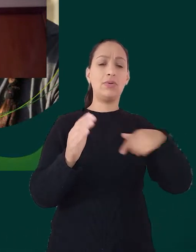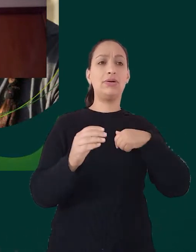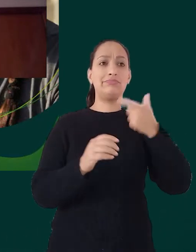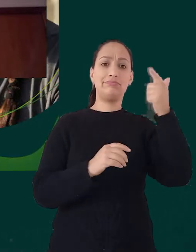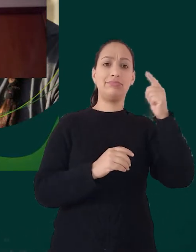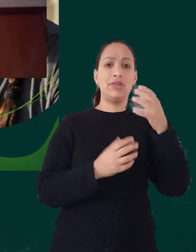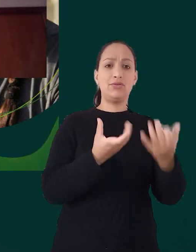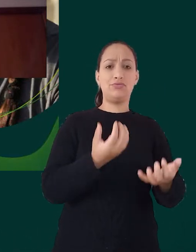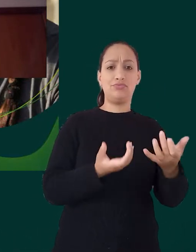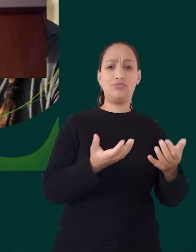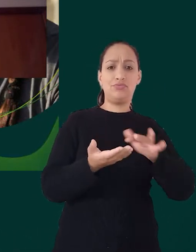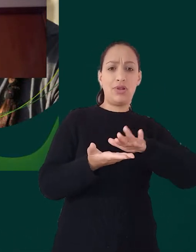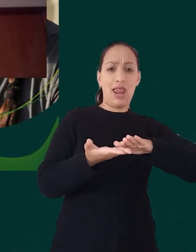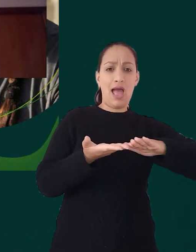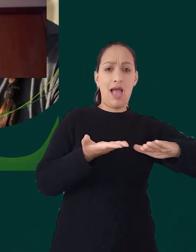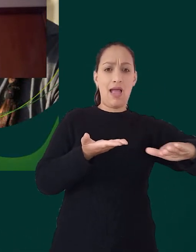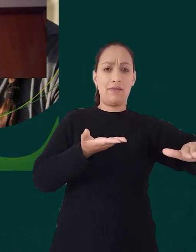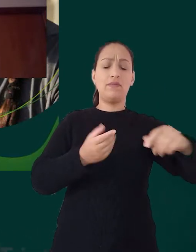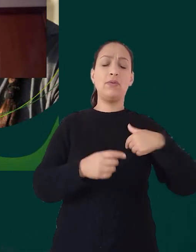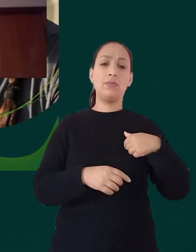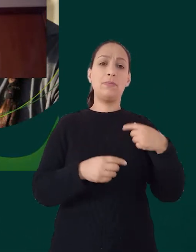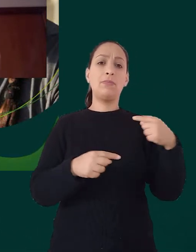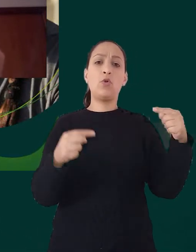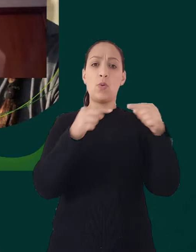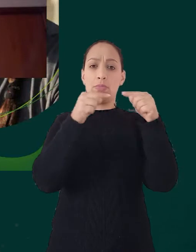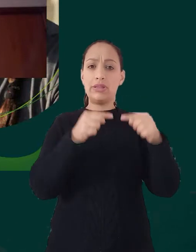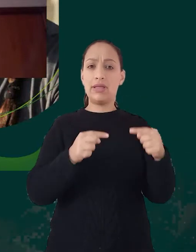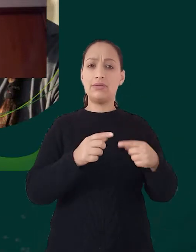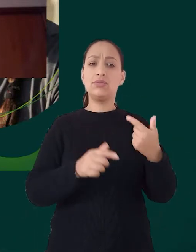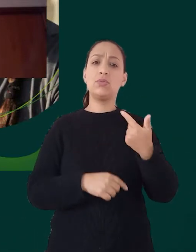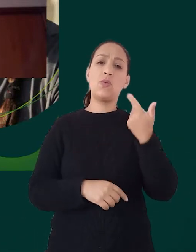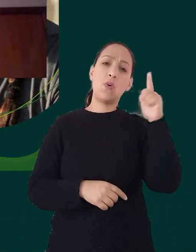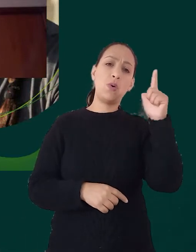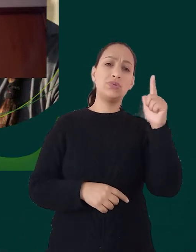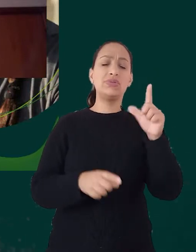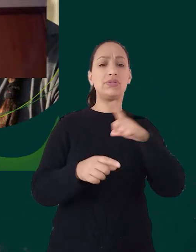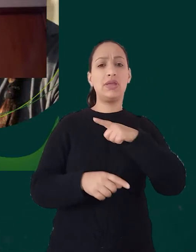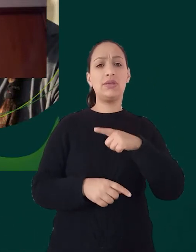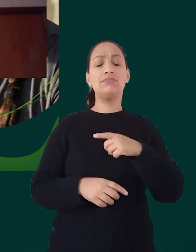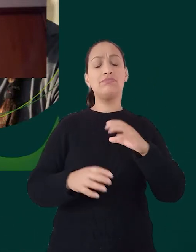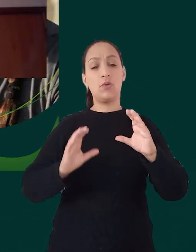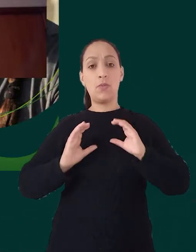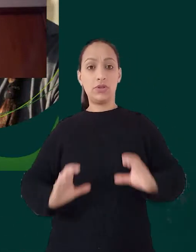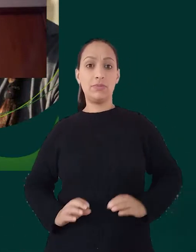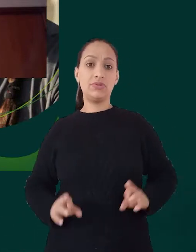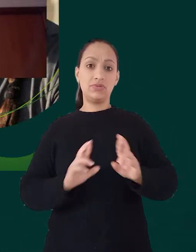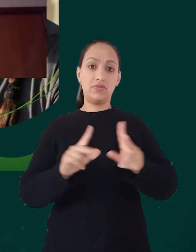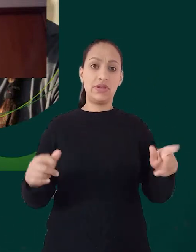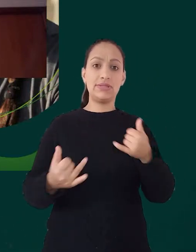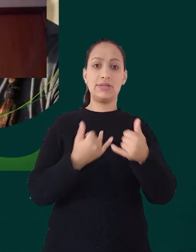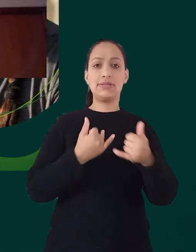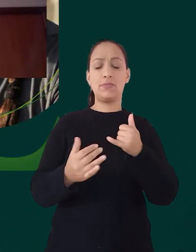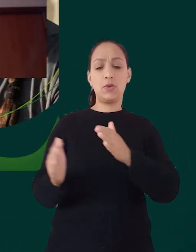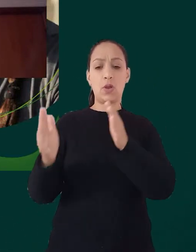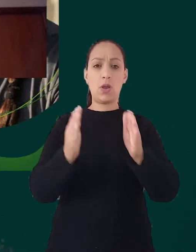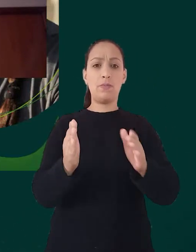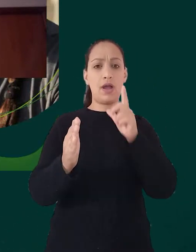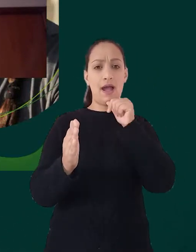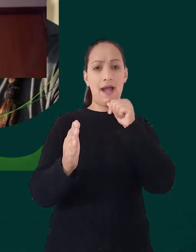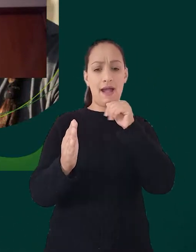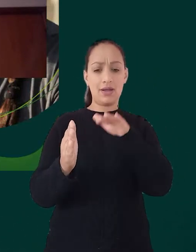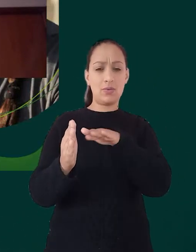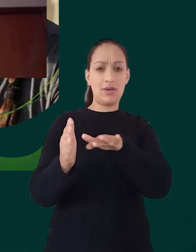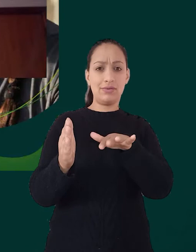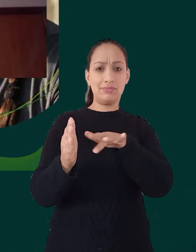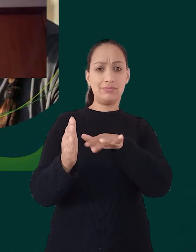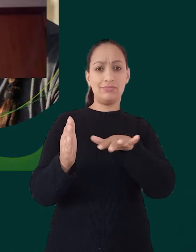que blocos combinados uns com os outros têm outros comportamentos. Então, vamos lá, um bloco de água, tu põe um bloco de